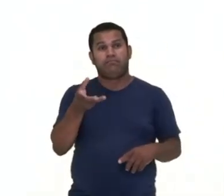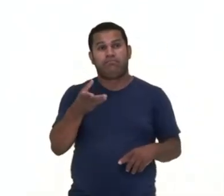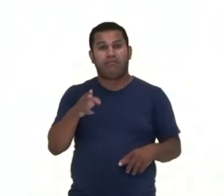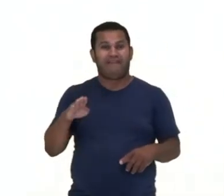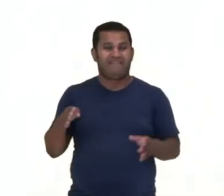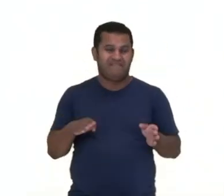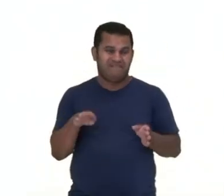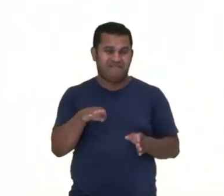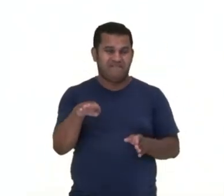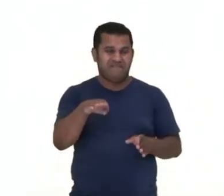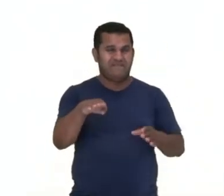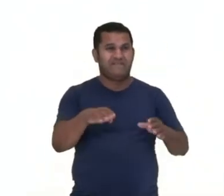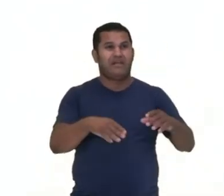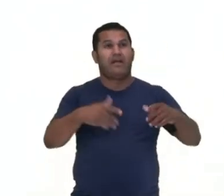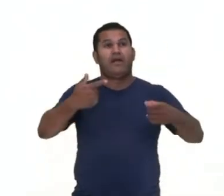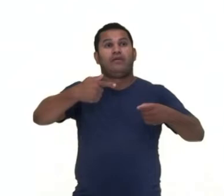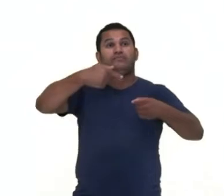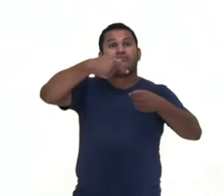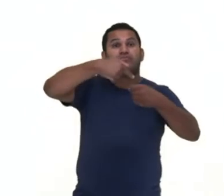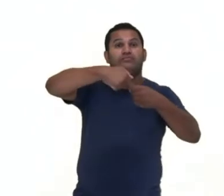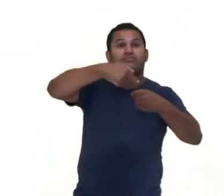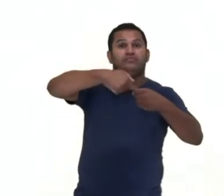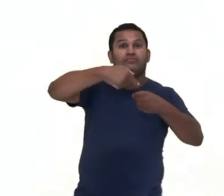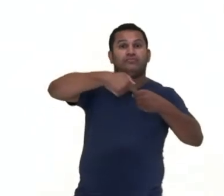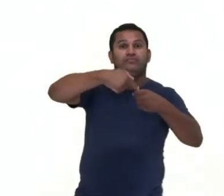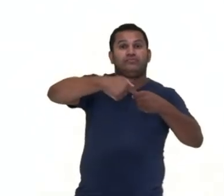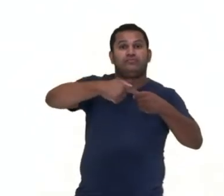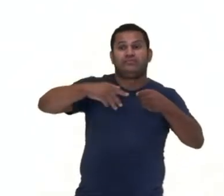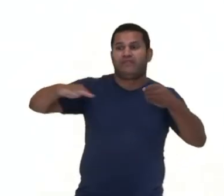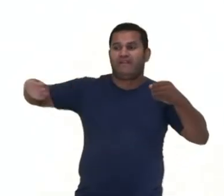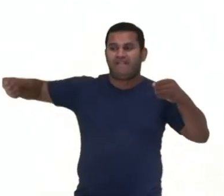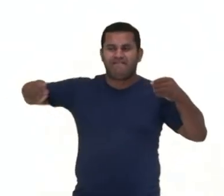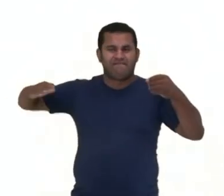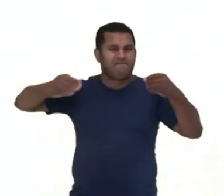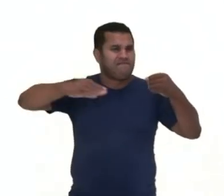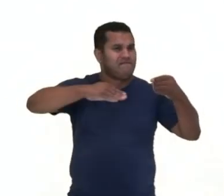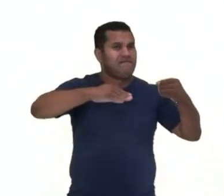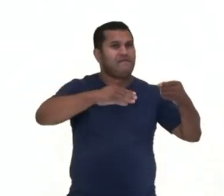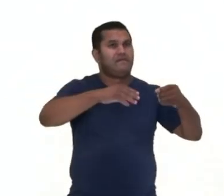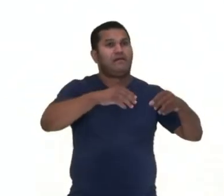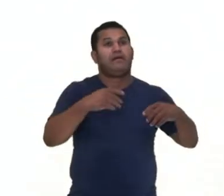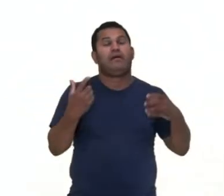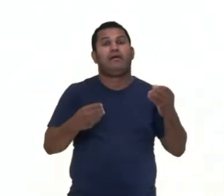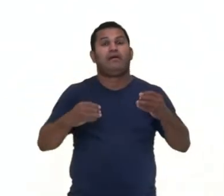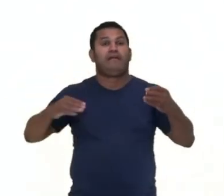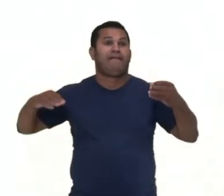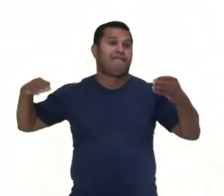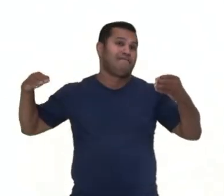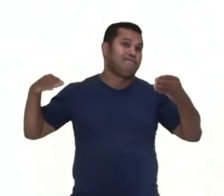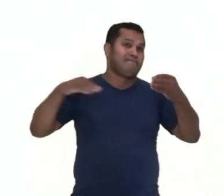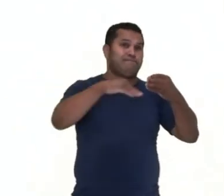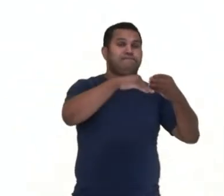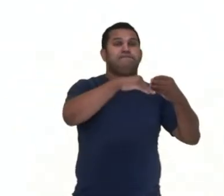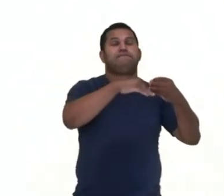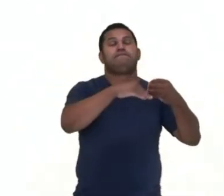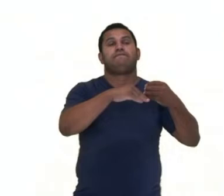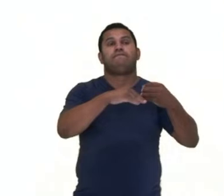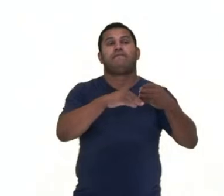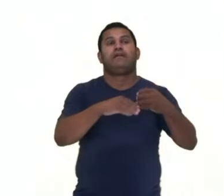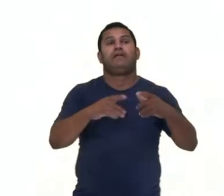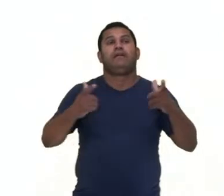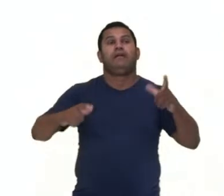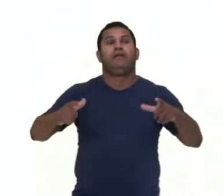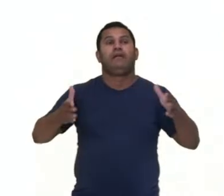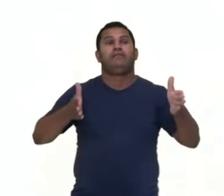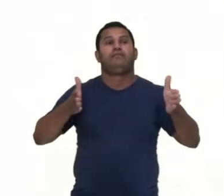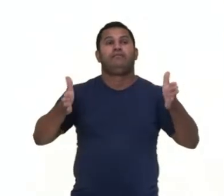Jaboatão dos Guararapes. Então vejam, né? Então ele fala inclusive aqui, ó, muita gente não sabe, mas um atropelamento no trânsito a uma velocidade de 100 km